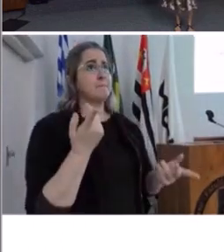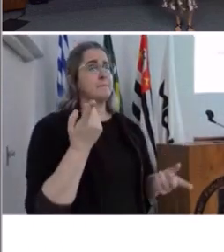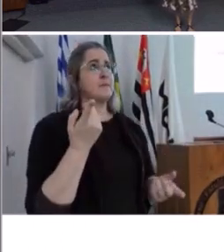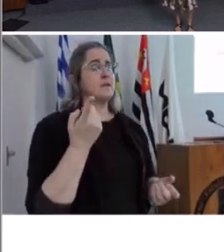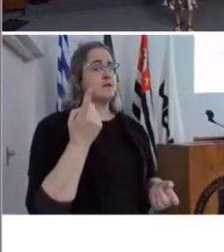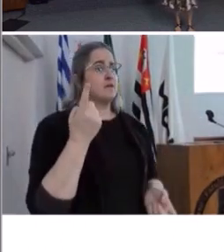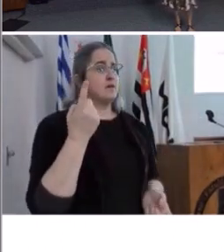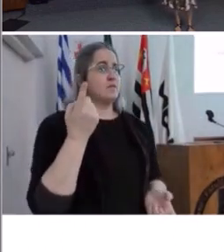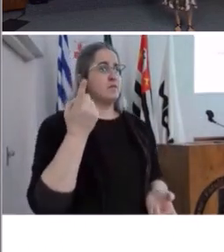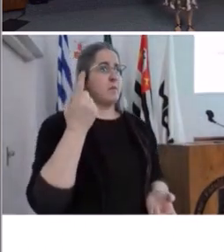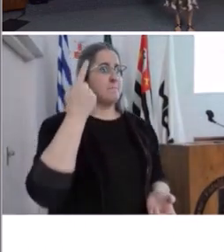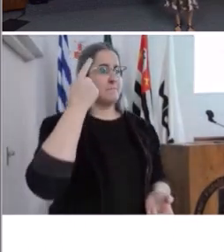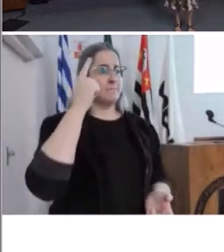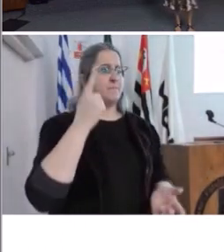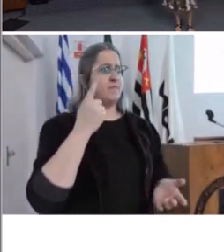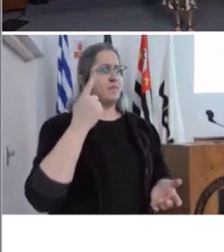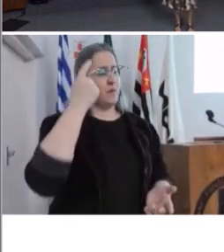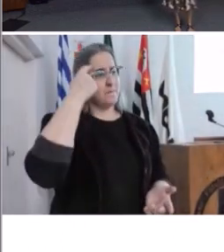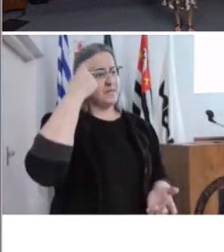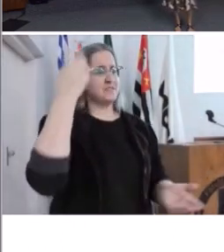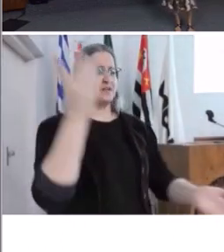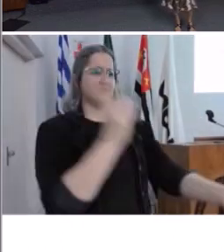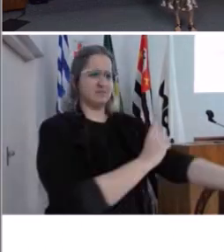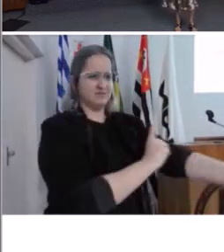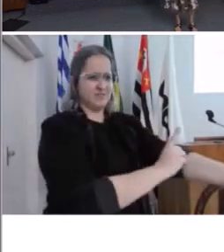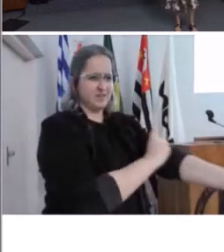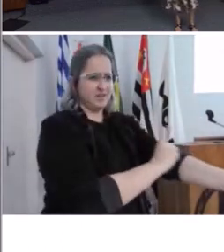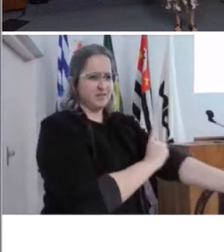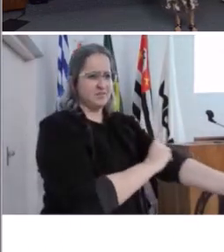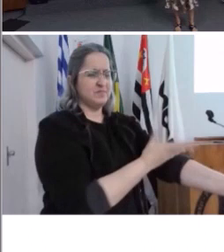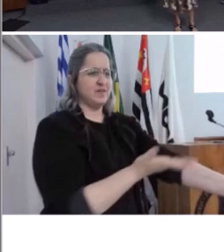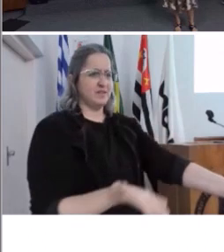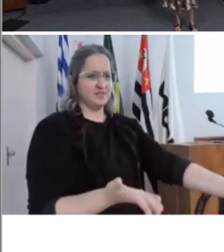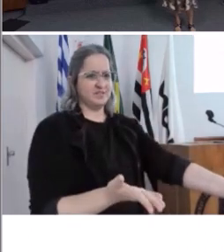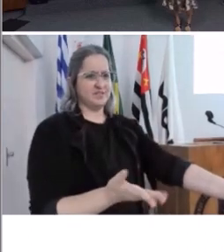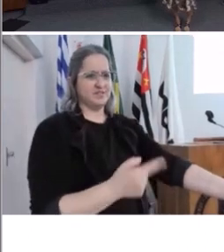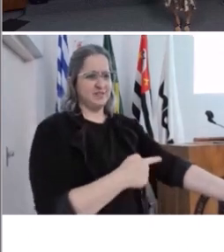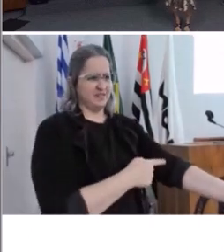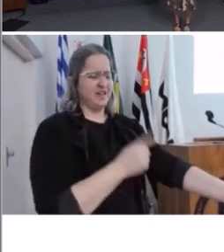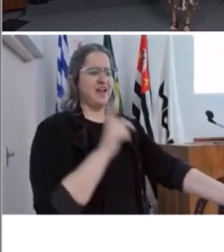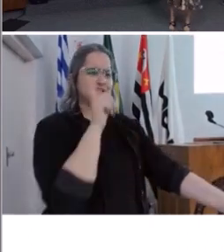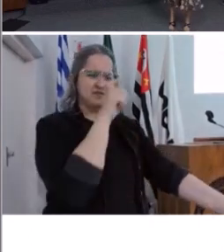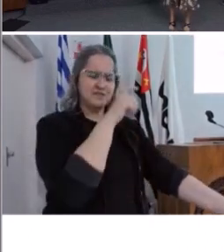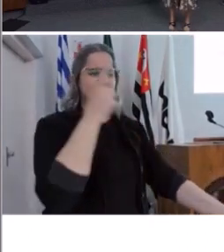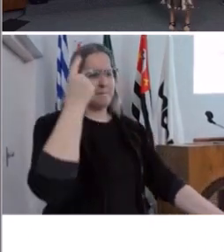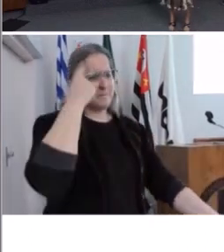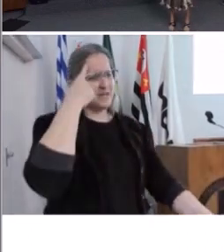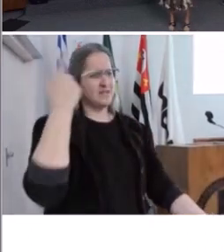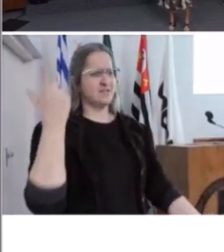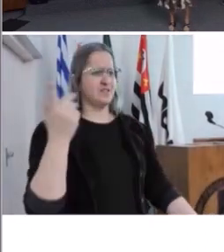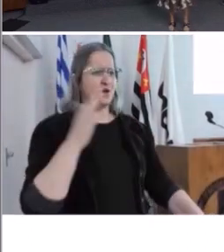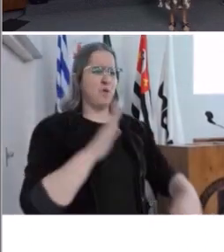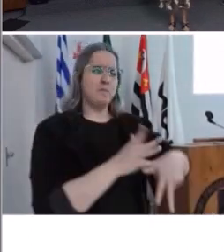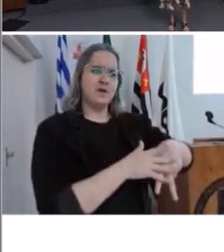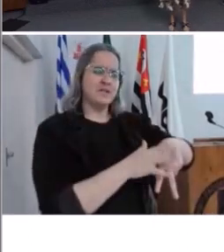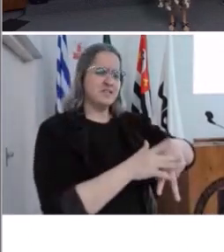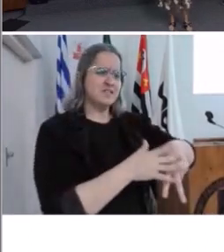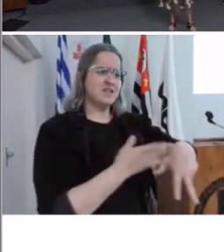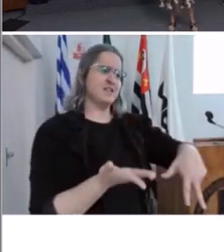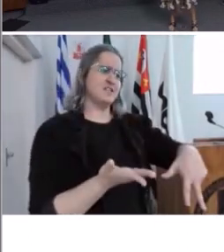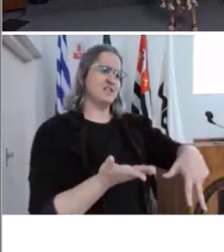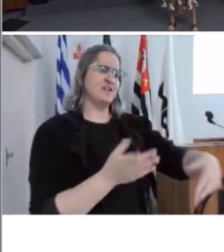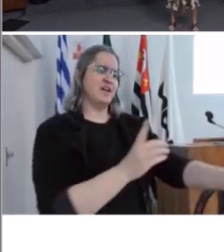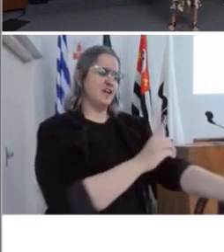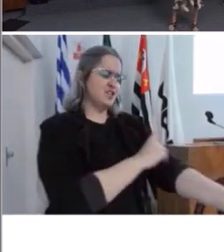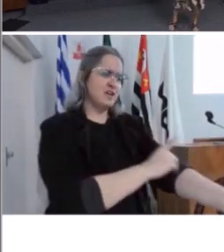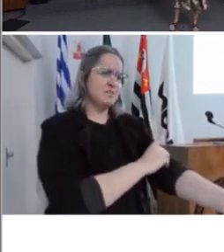Vamos combinar, né, gente? Vamos falar da diabetes. Né? Então, difícil, né? Um paciente que tenha qualquer tipo de condição não tenha também essa